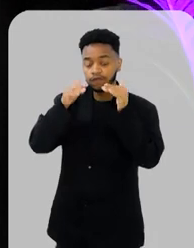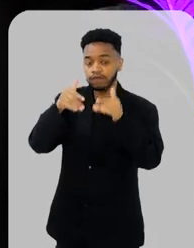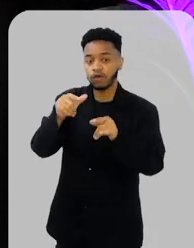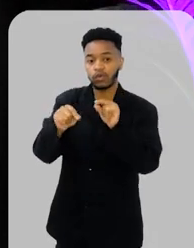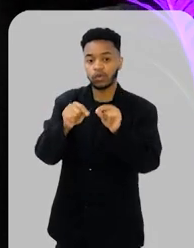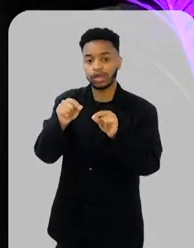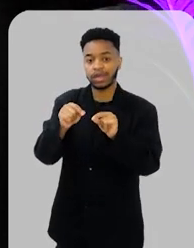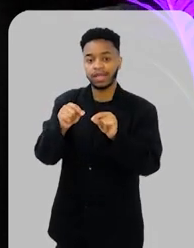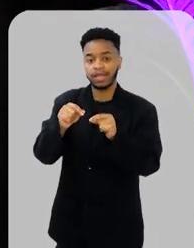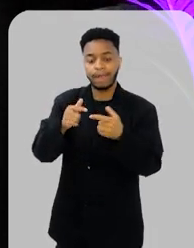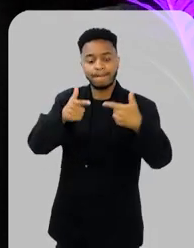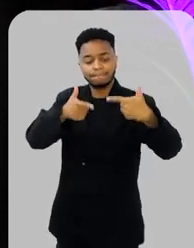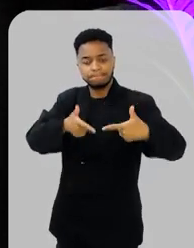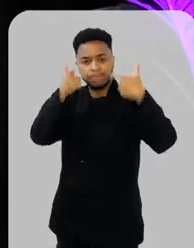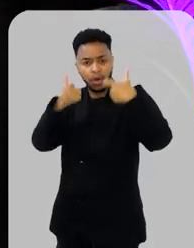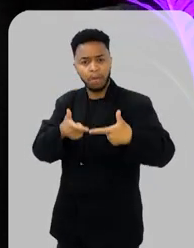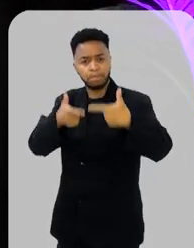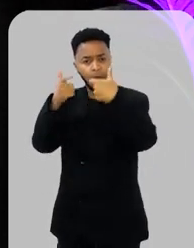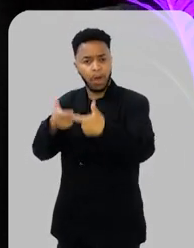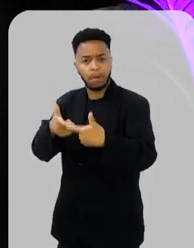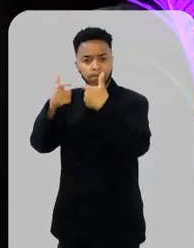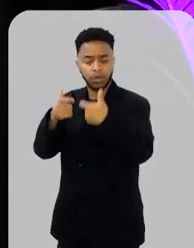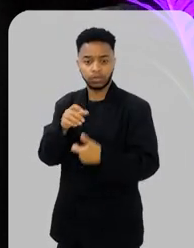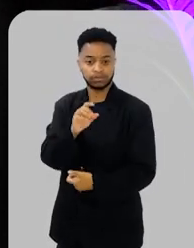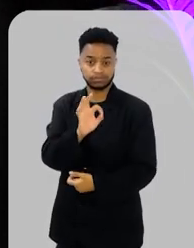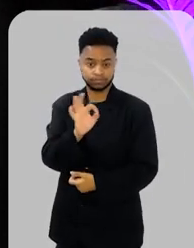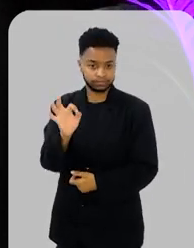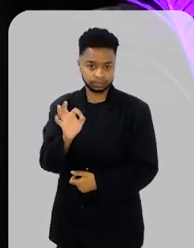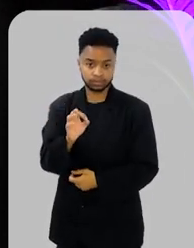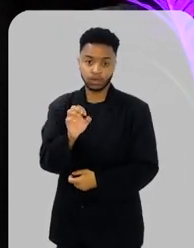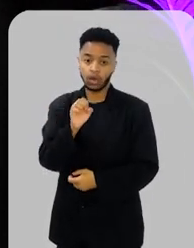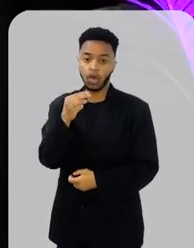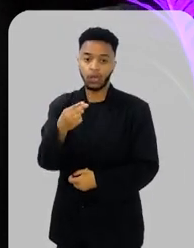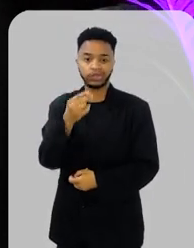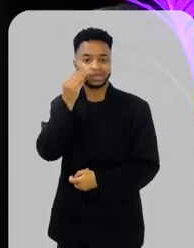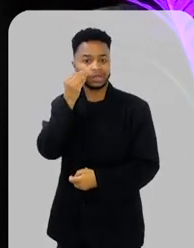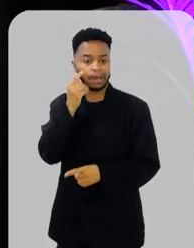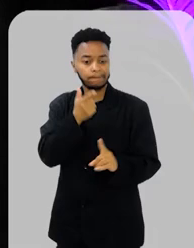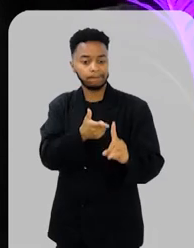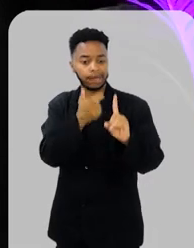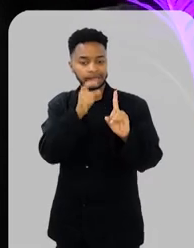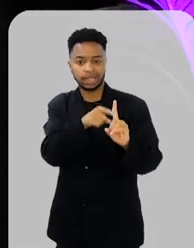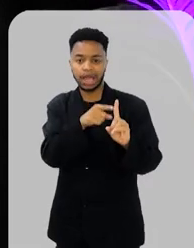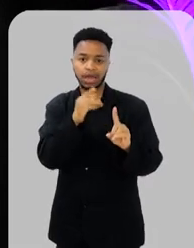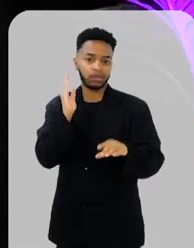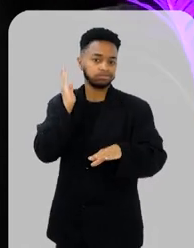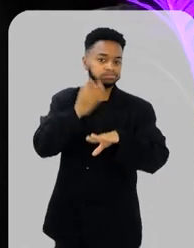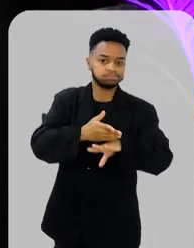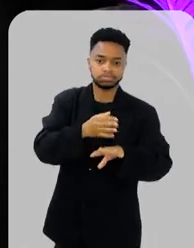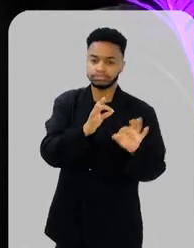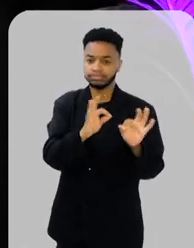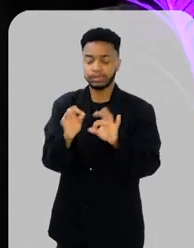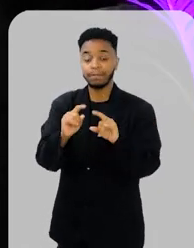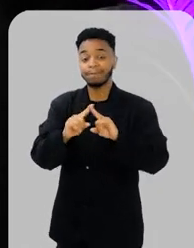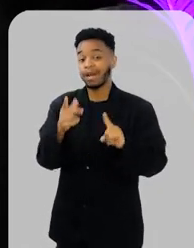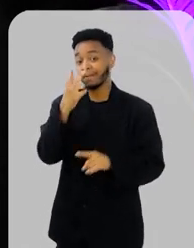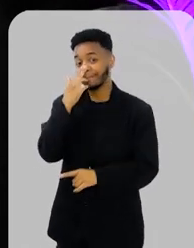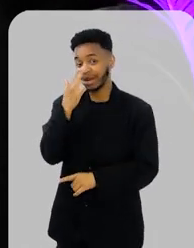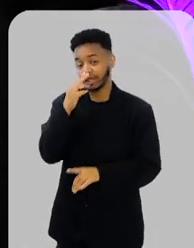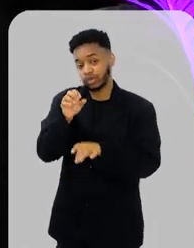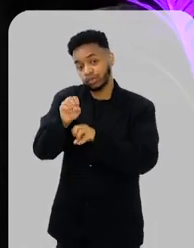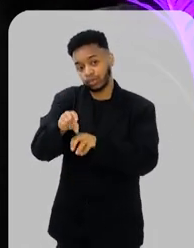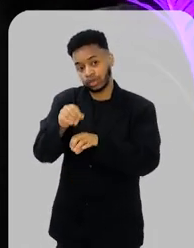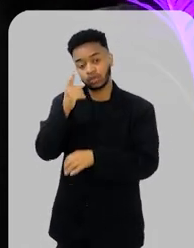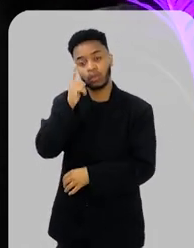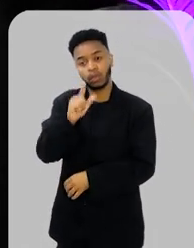em enfrentamento bélico, ou seja, que não seja focada no matar o outro, no enfrentar o outro. Então, me parece